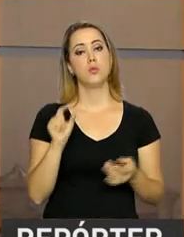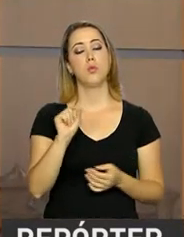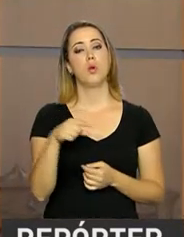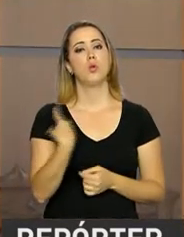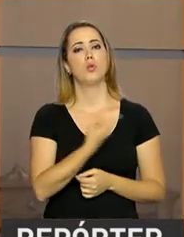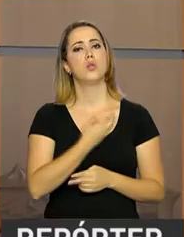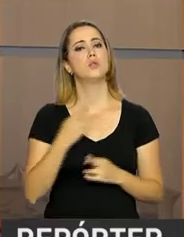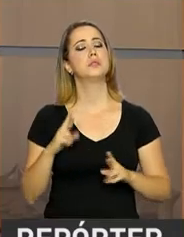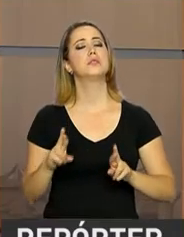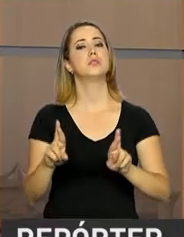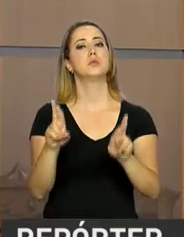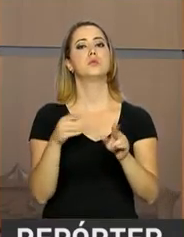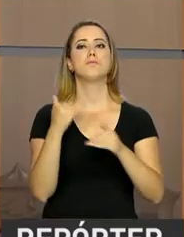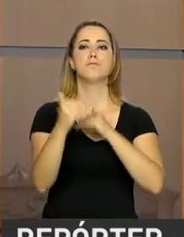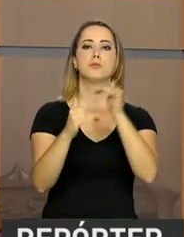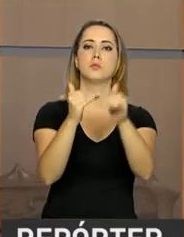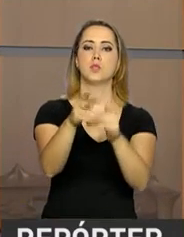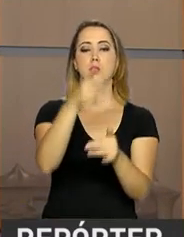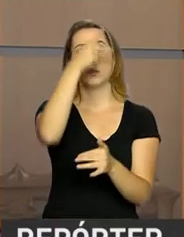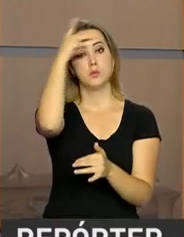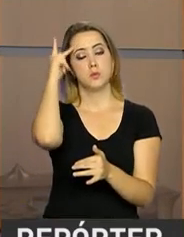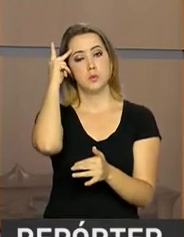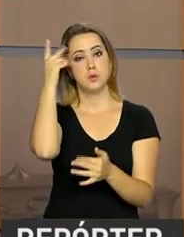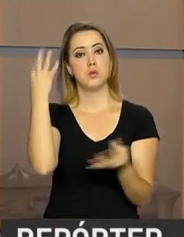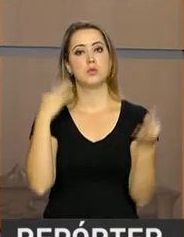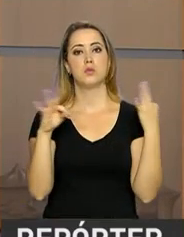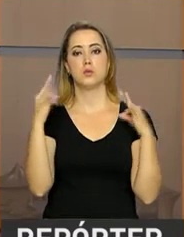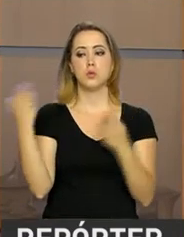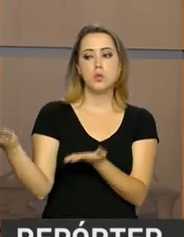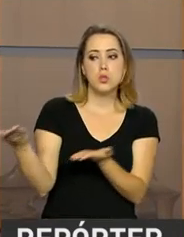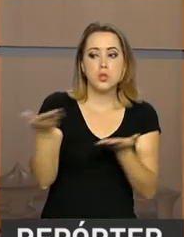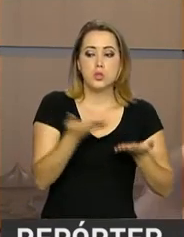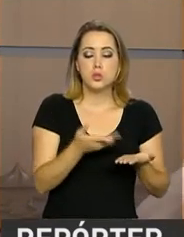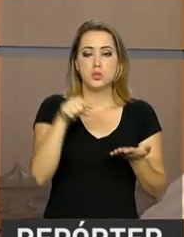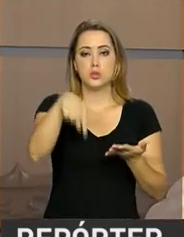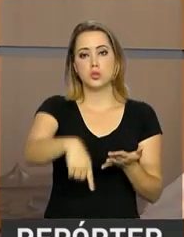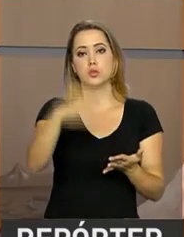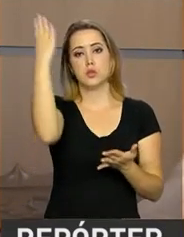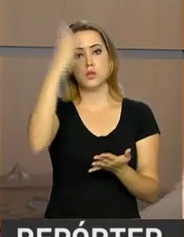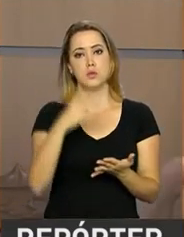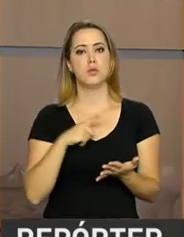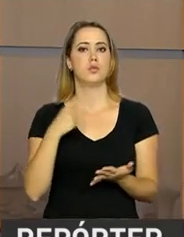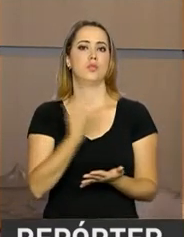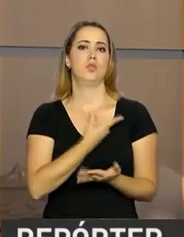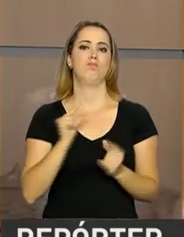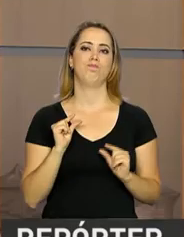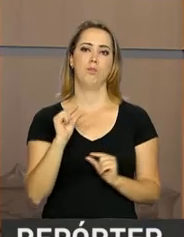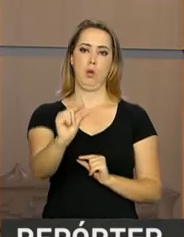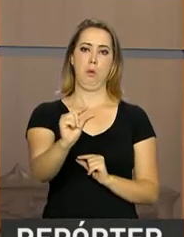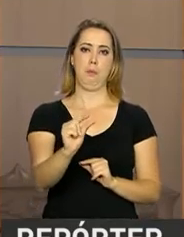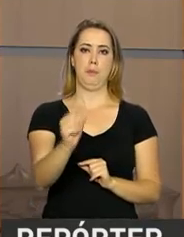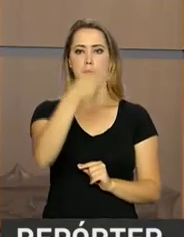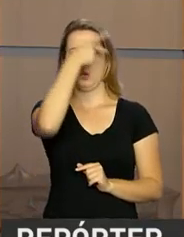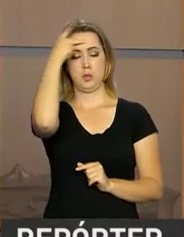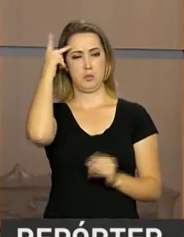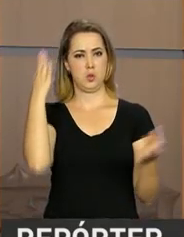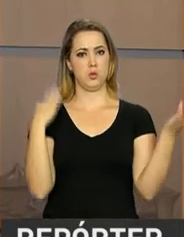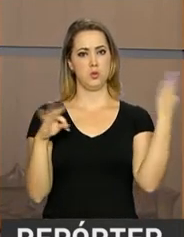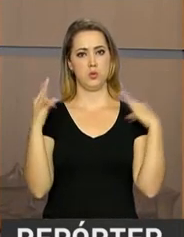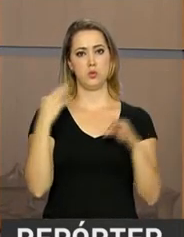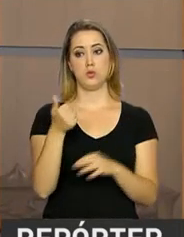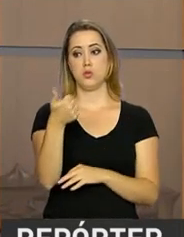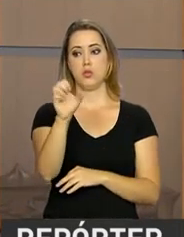nós esperamos é que cada vez mais turistas brasileiros ele chega ao brasil que nós temos uma parcela muito minúscula nesse mercado de